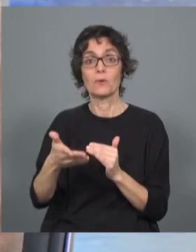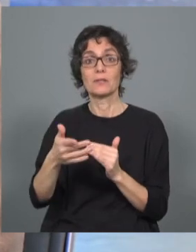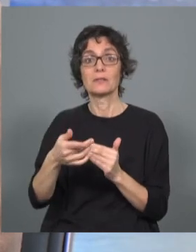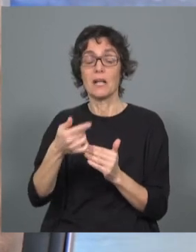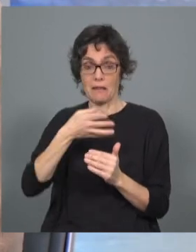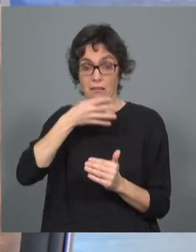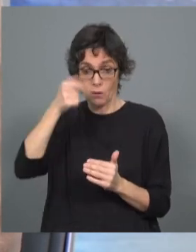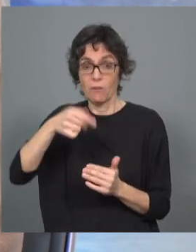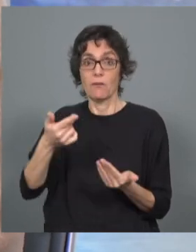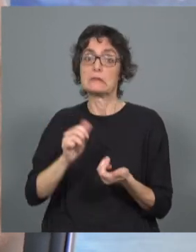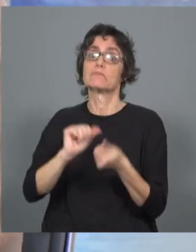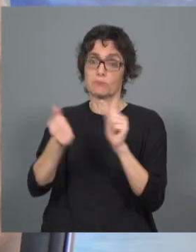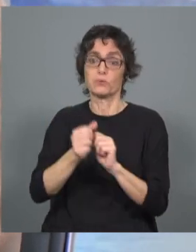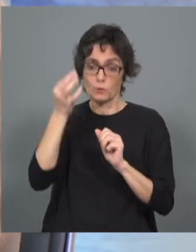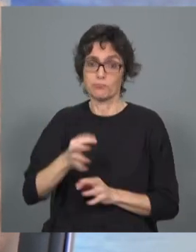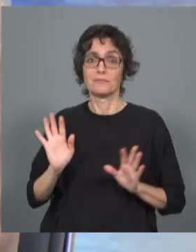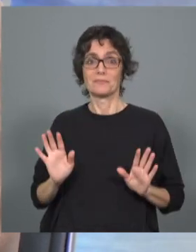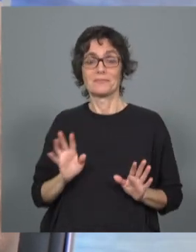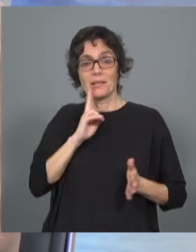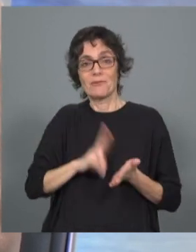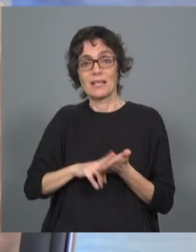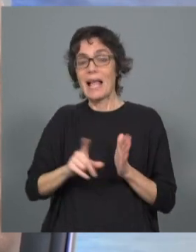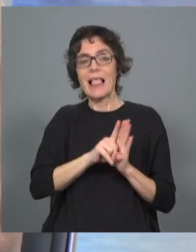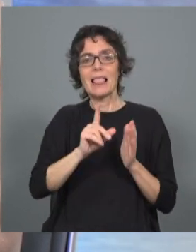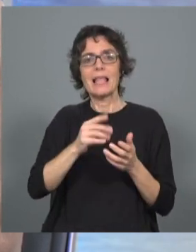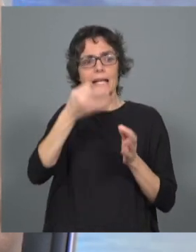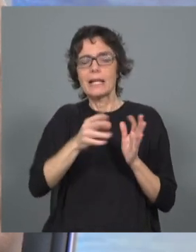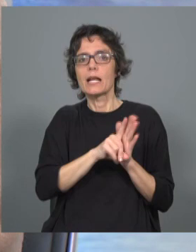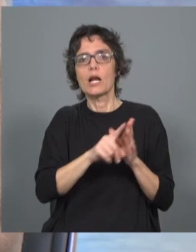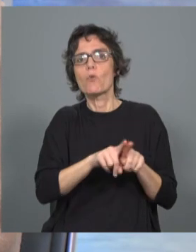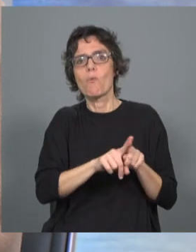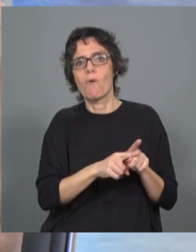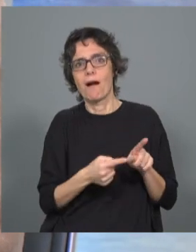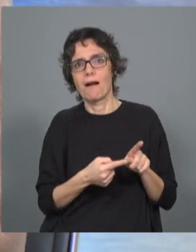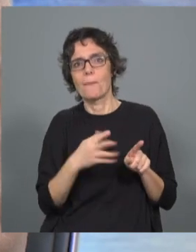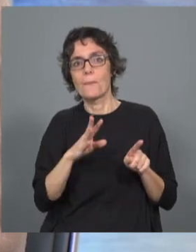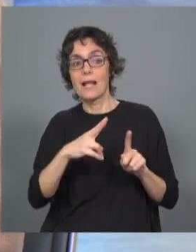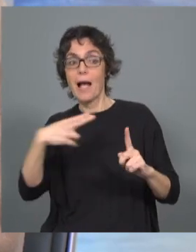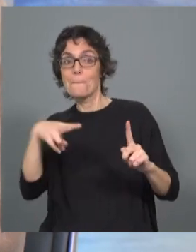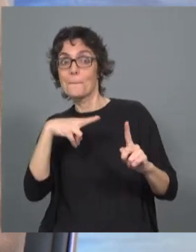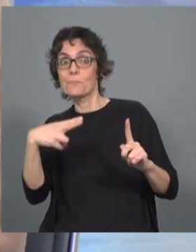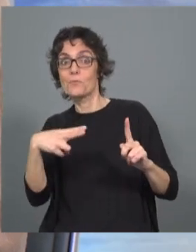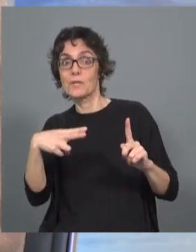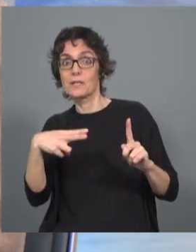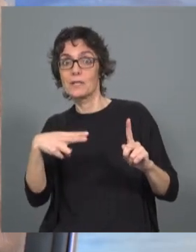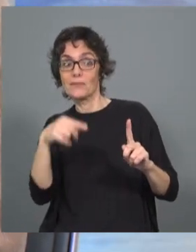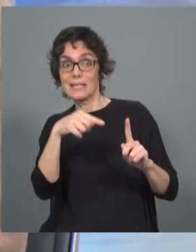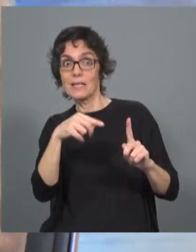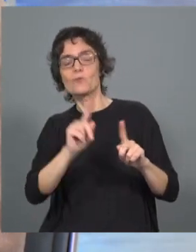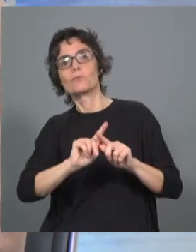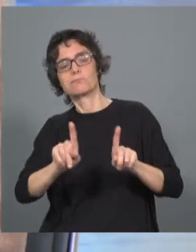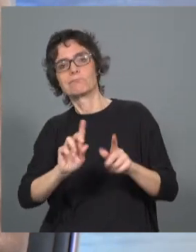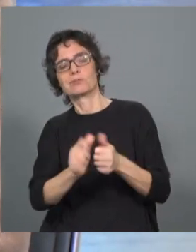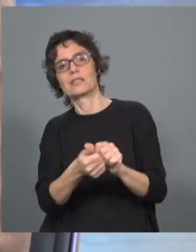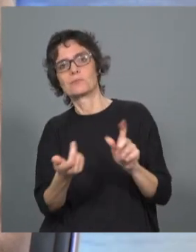mudaram. As coisas mudaram. Não foi a lei que mudou, a lei é a mesma. Mas o olhar sobre a lei, o espírito da lei é já